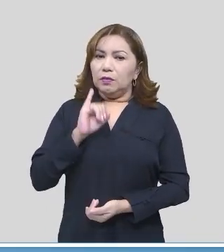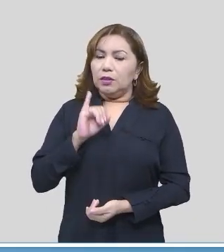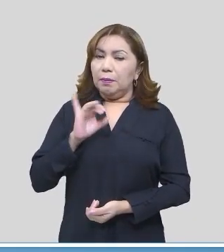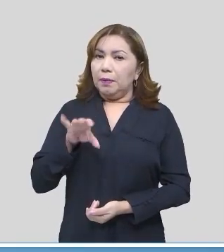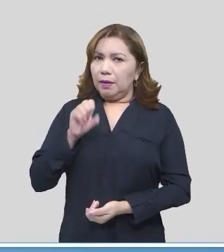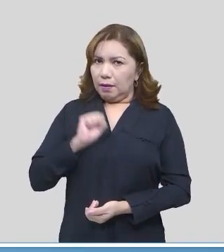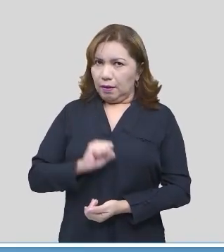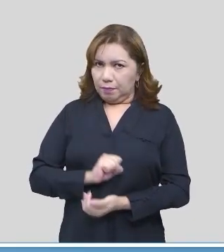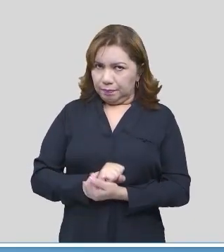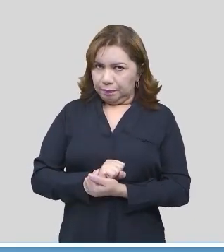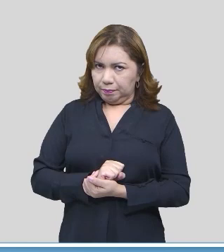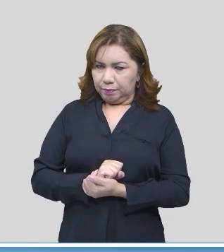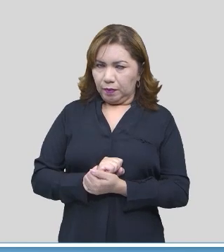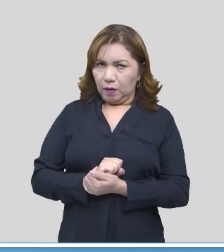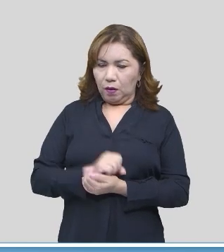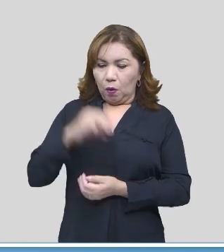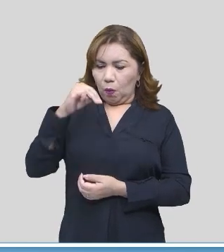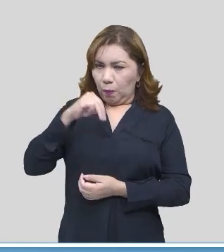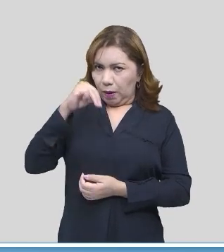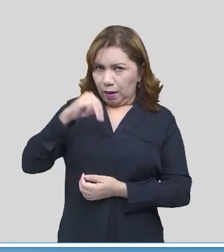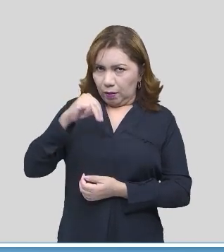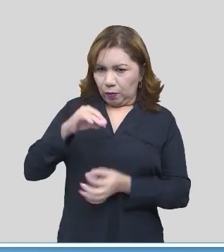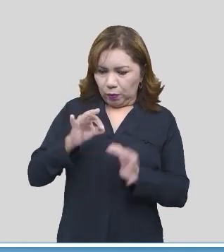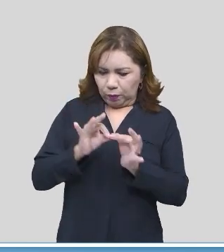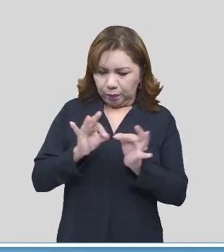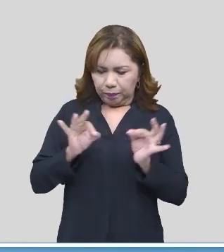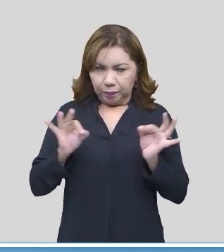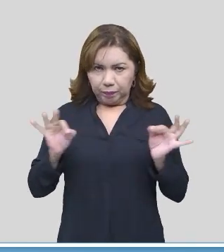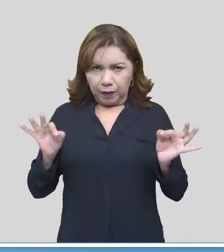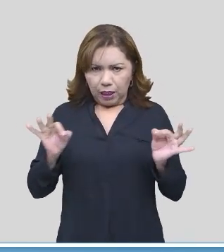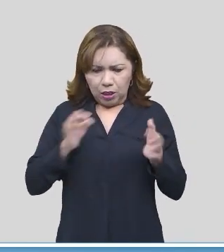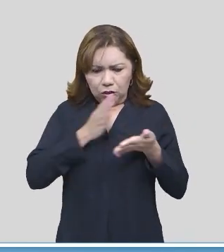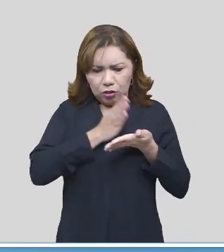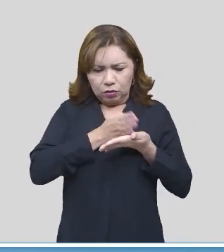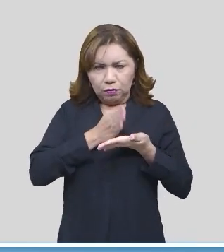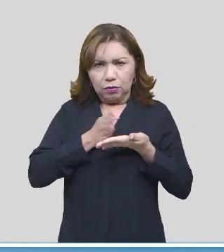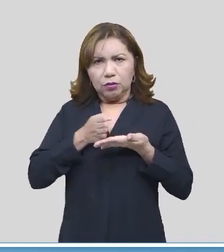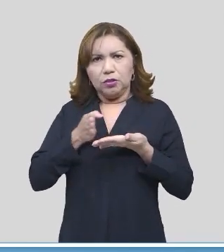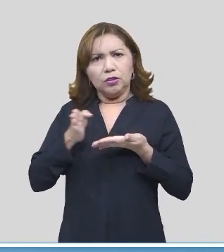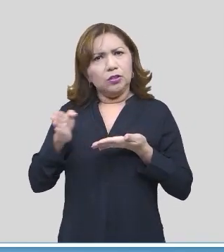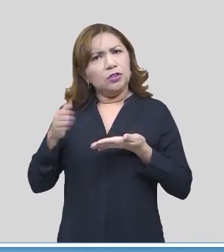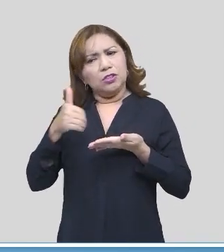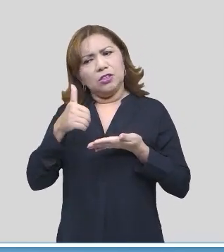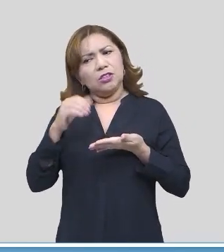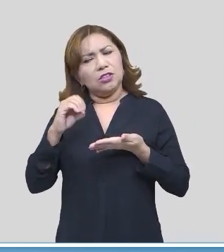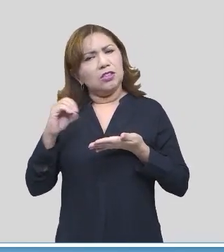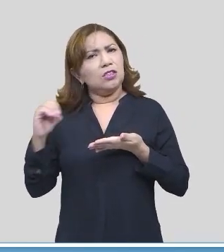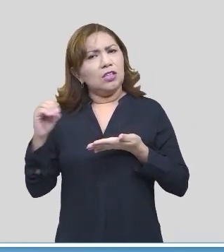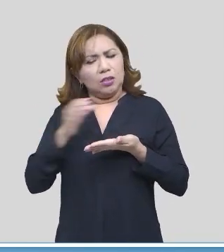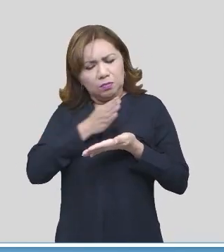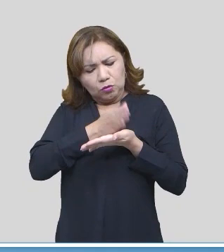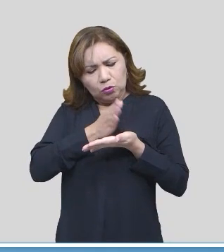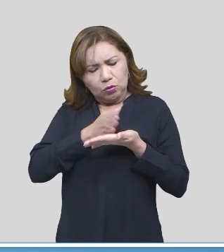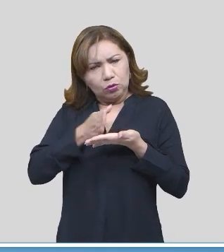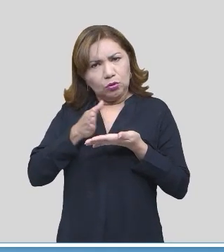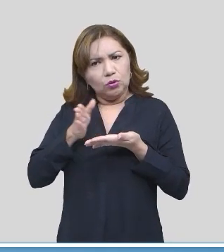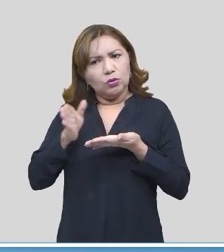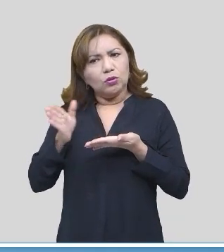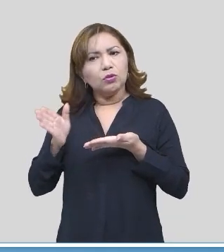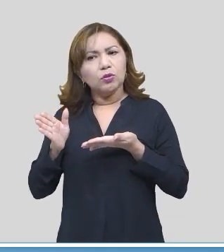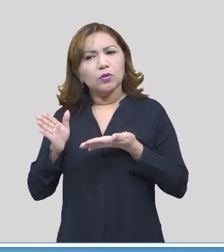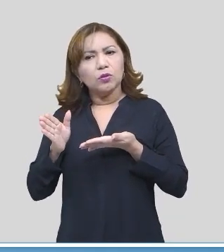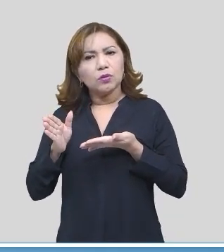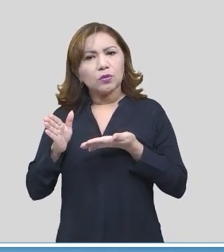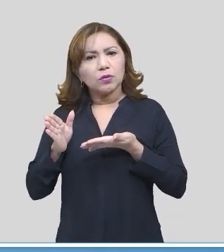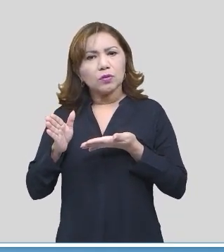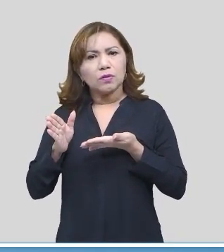metro e dividirmos este todo em 100 partes iguais,